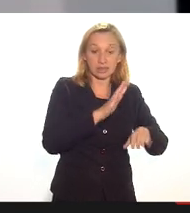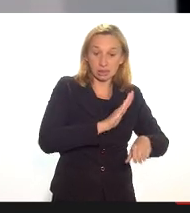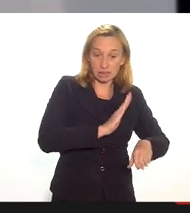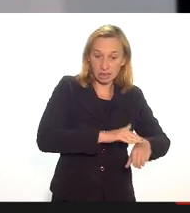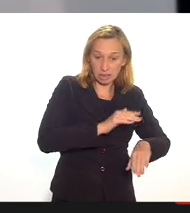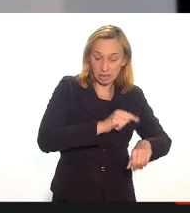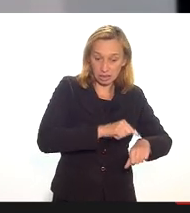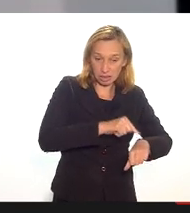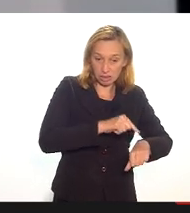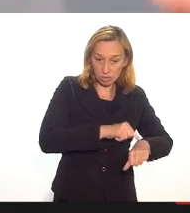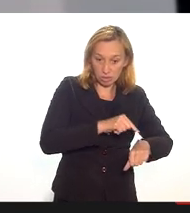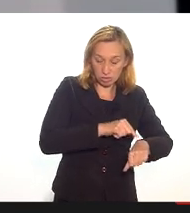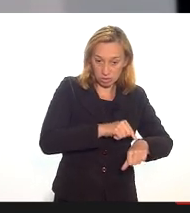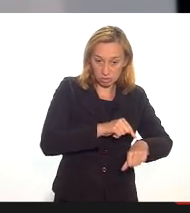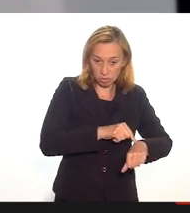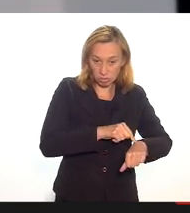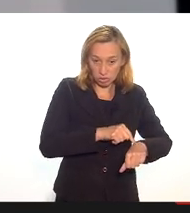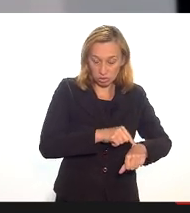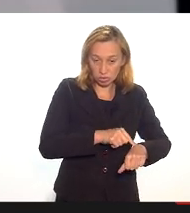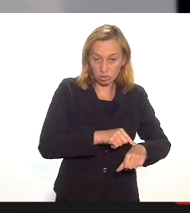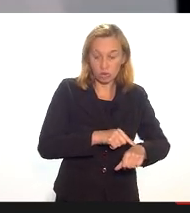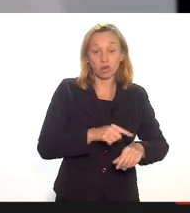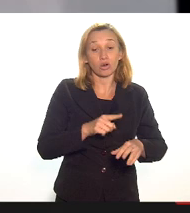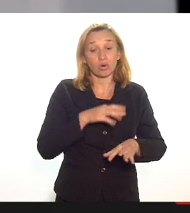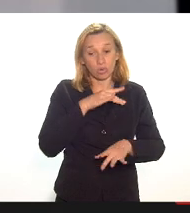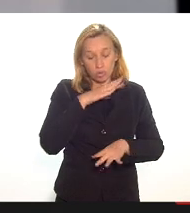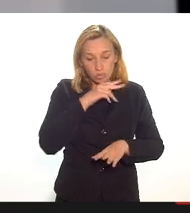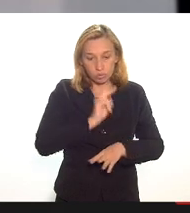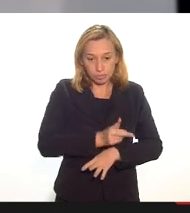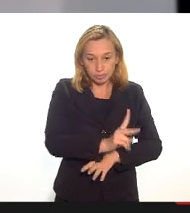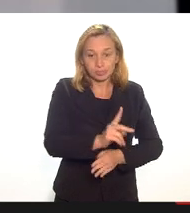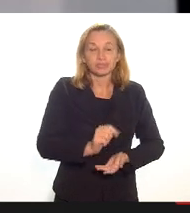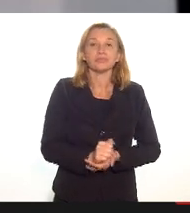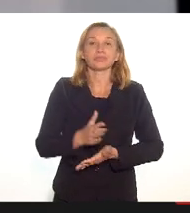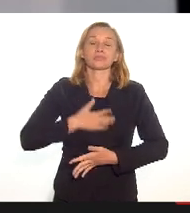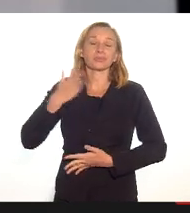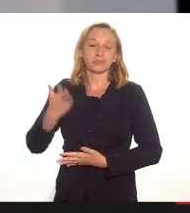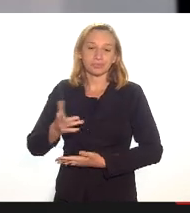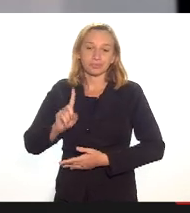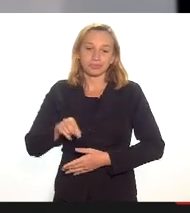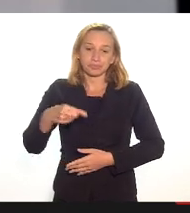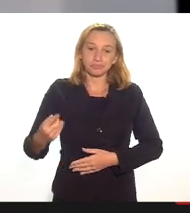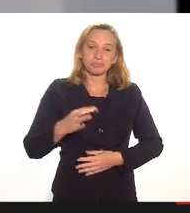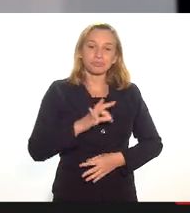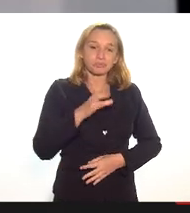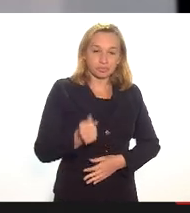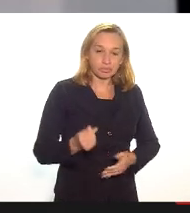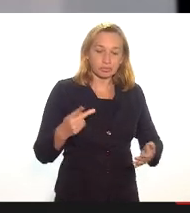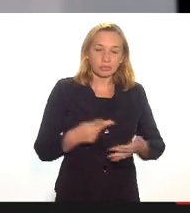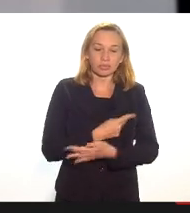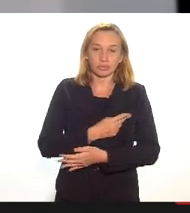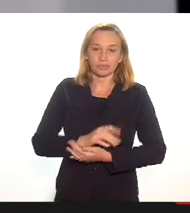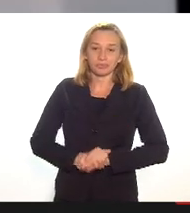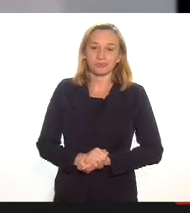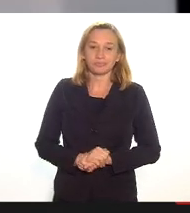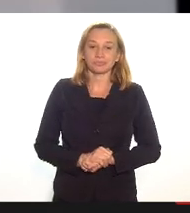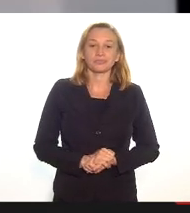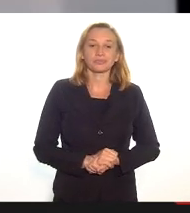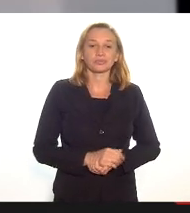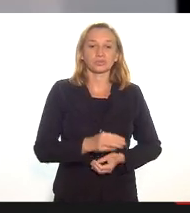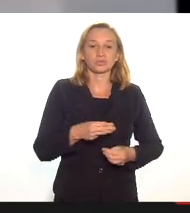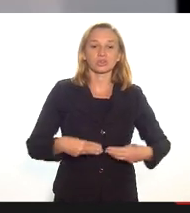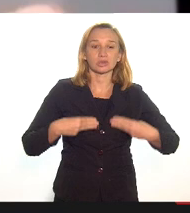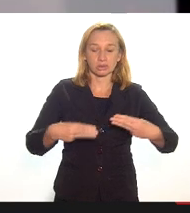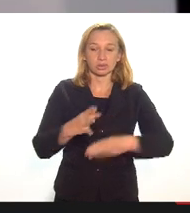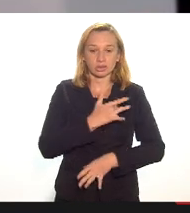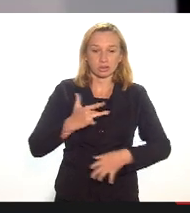Bom Sucesso está na situação em que está. E qual não é a nossa surpresa que, depois de tudo isso acontecendo, inclusive o ministro da